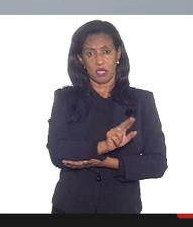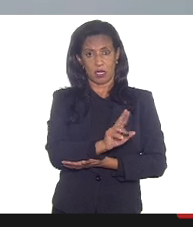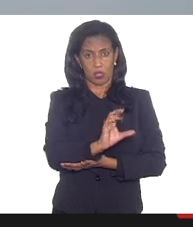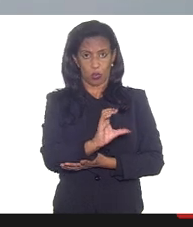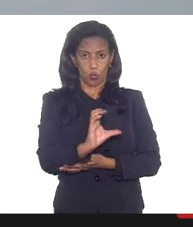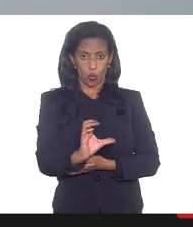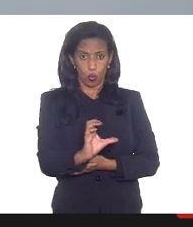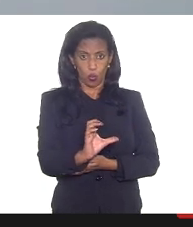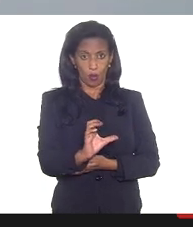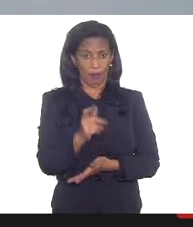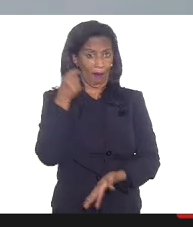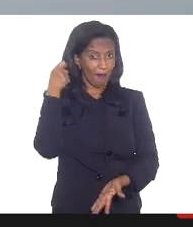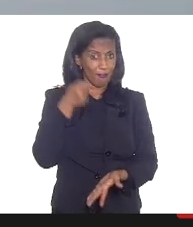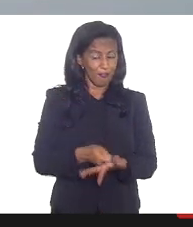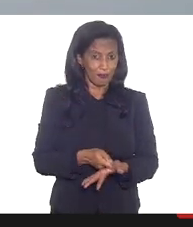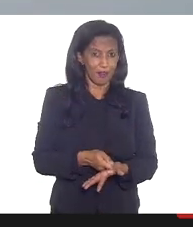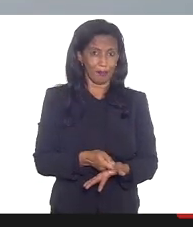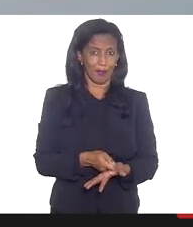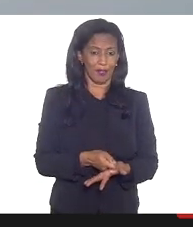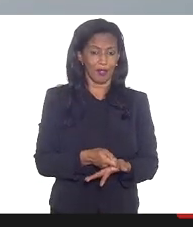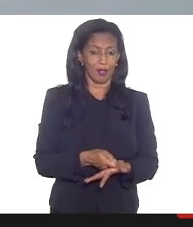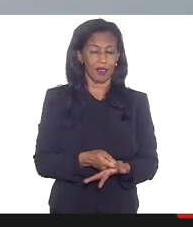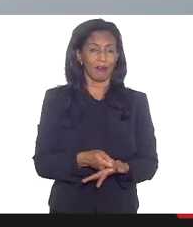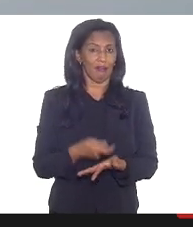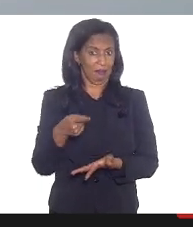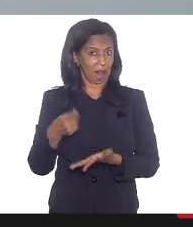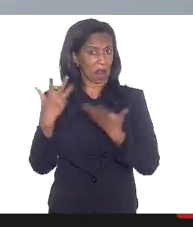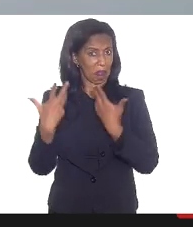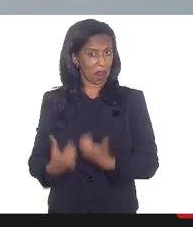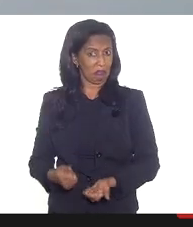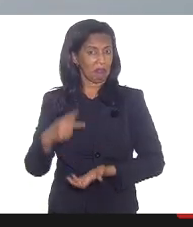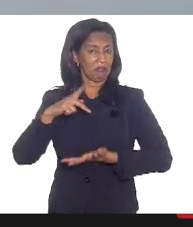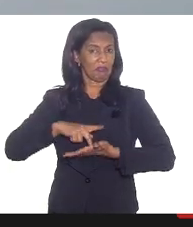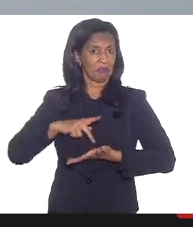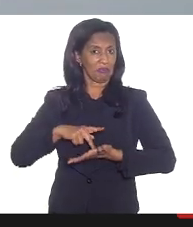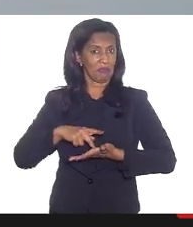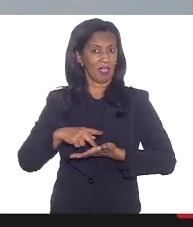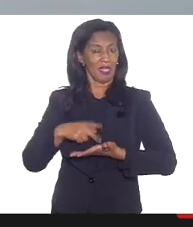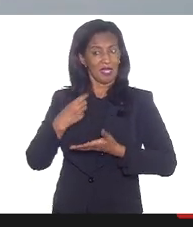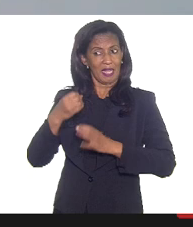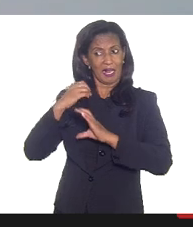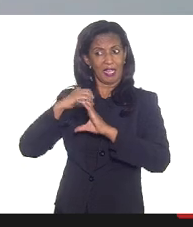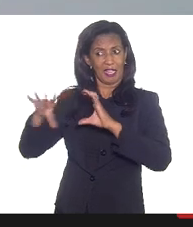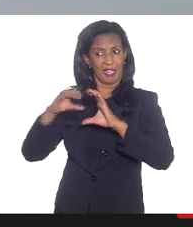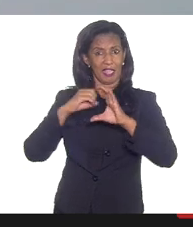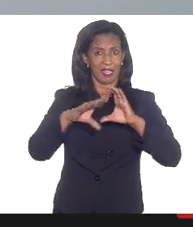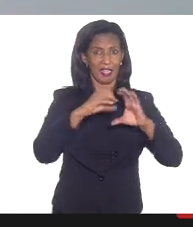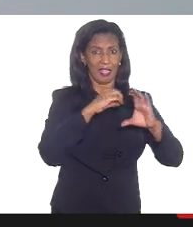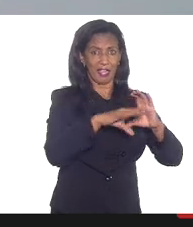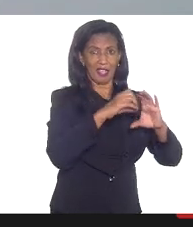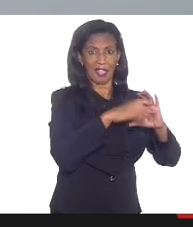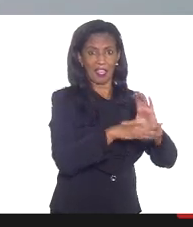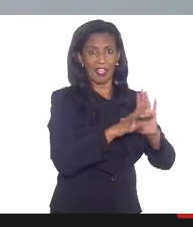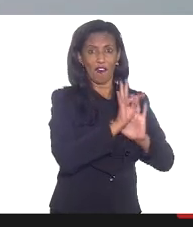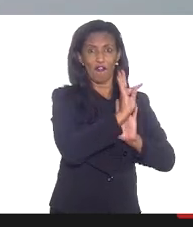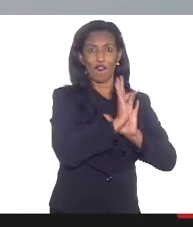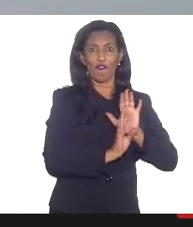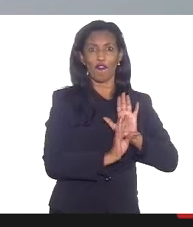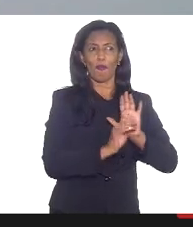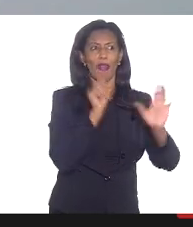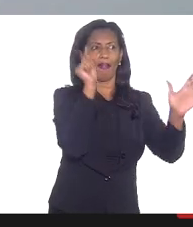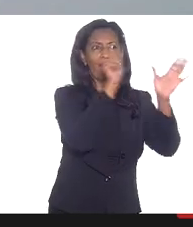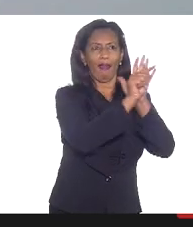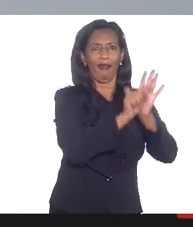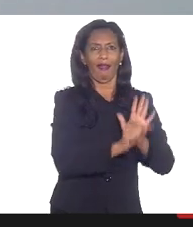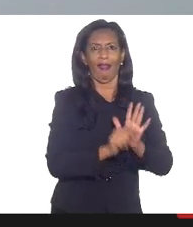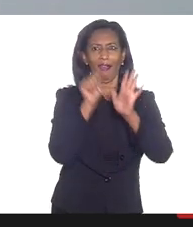Matheus falou, afirma, né, e assume que ela enviou para as escolas foi um questionário de consulta, e consulta não é